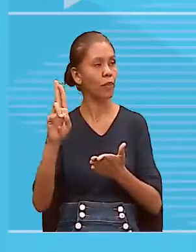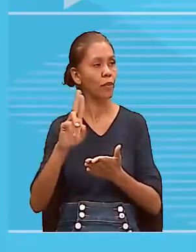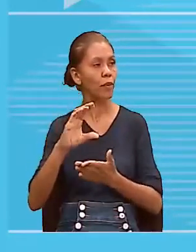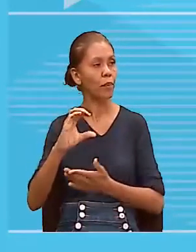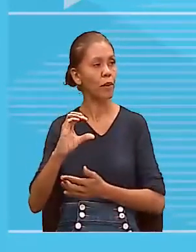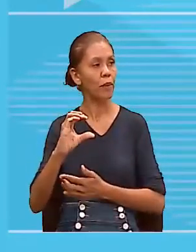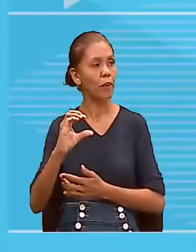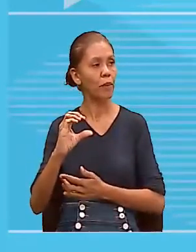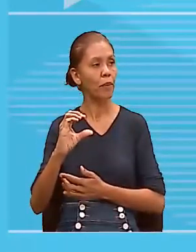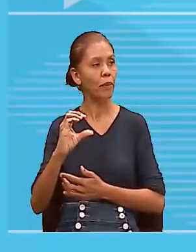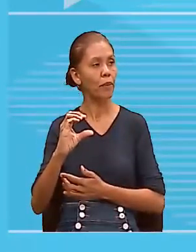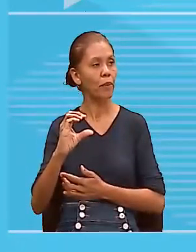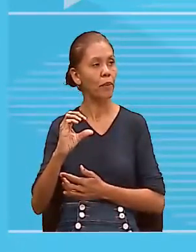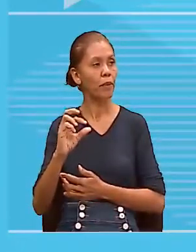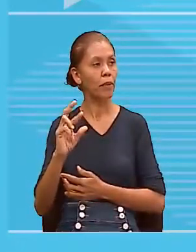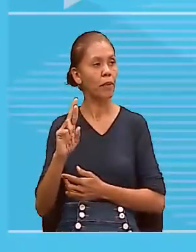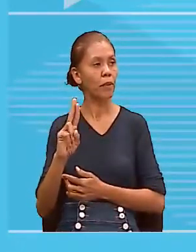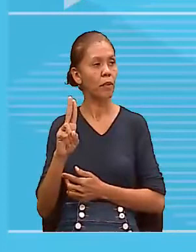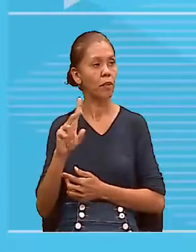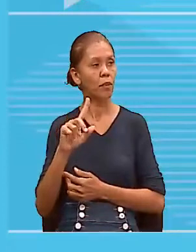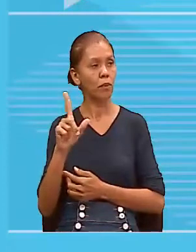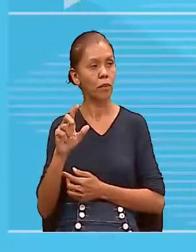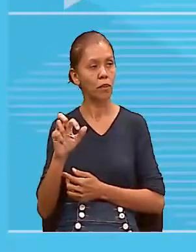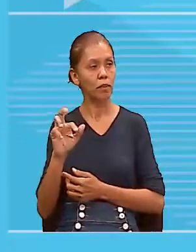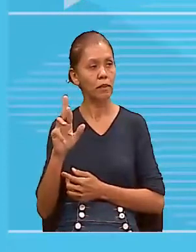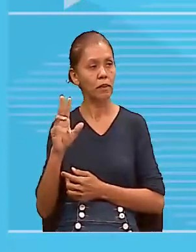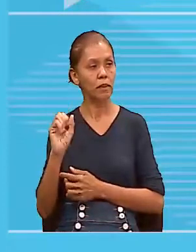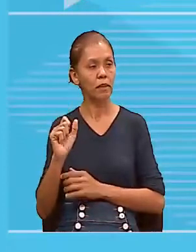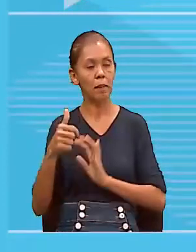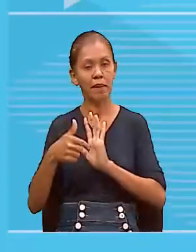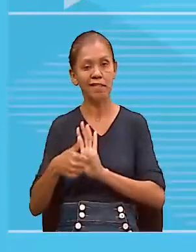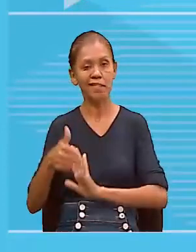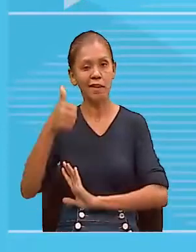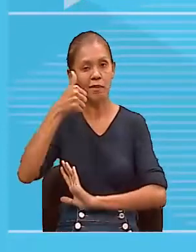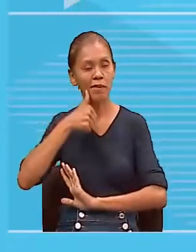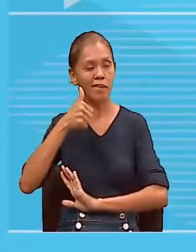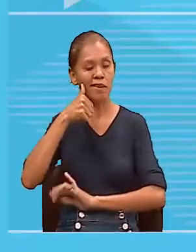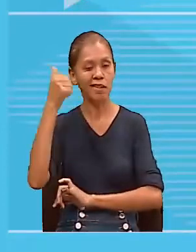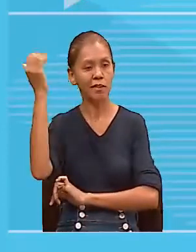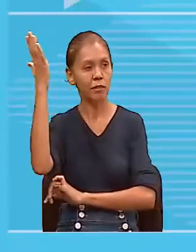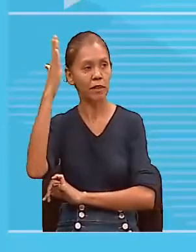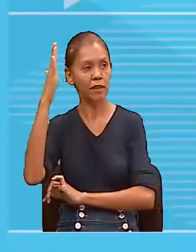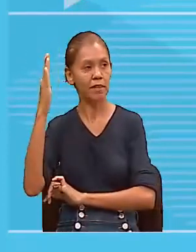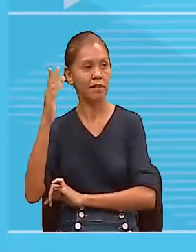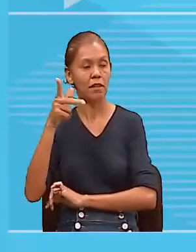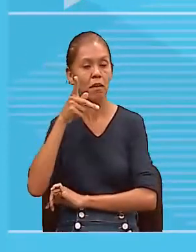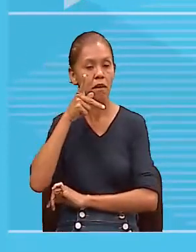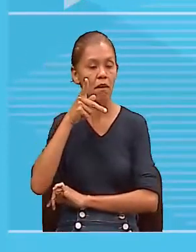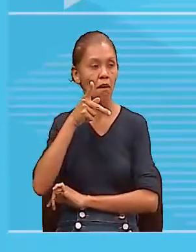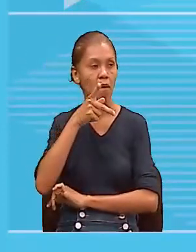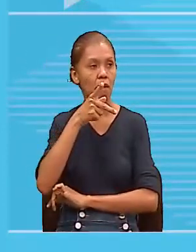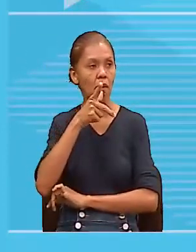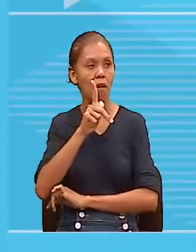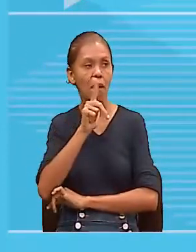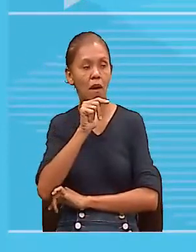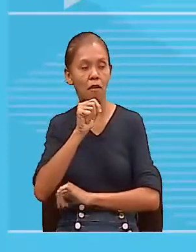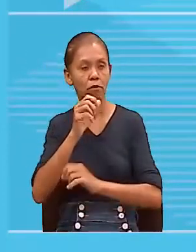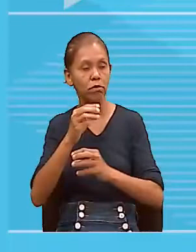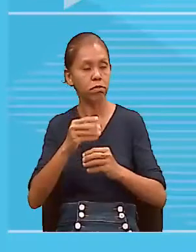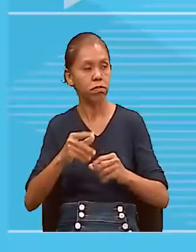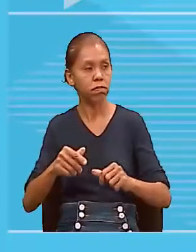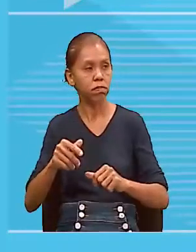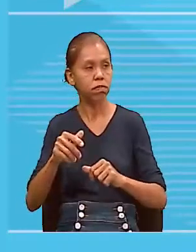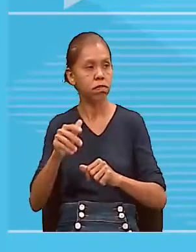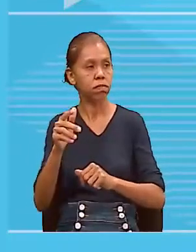anos 50 e 60 mostrando aí a mulher brasileira as praias brasileiras as cores brasileiras